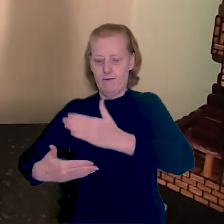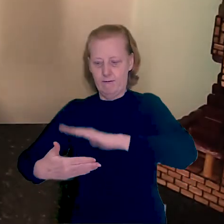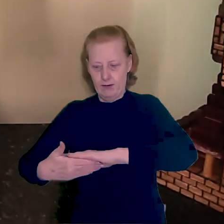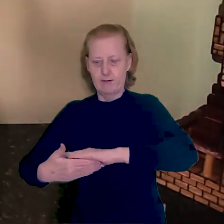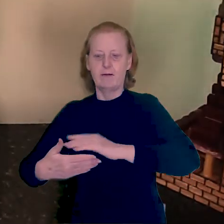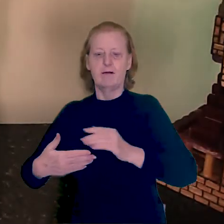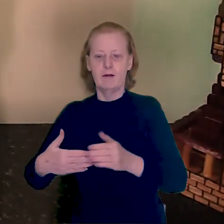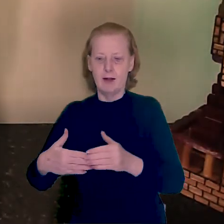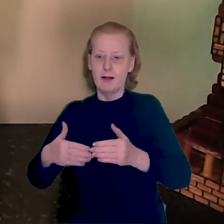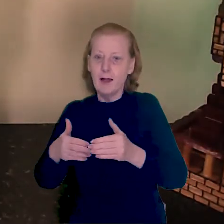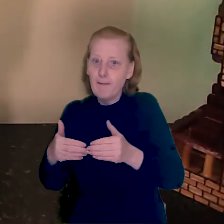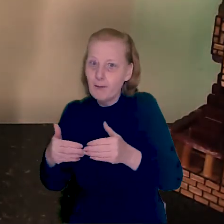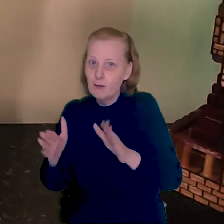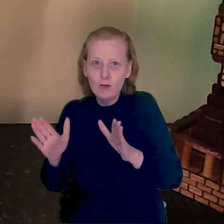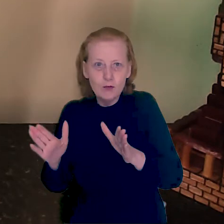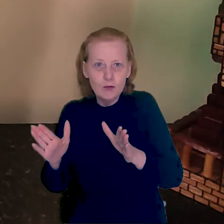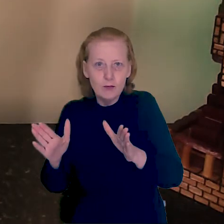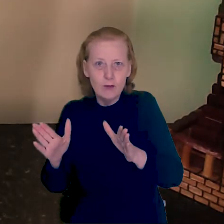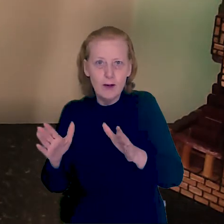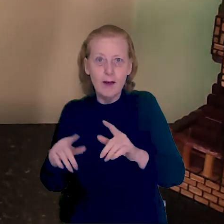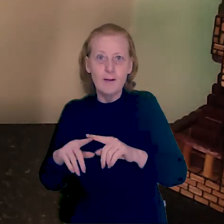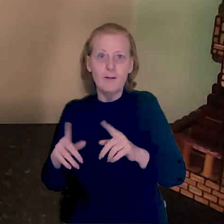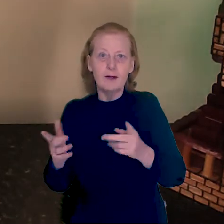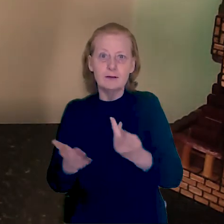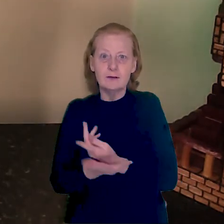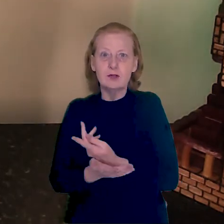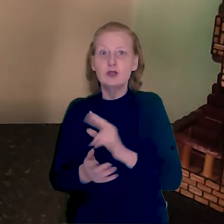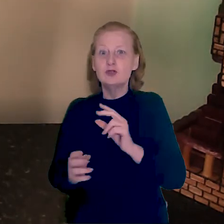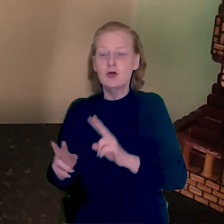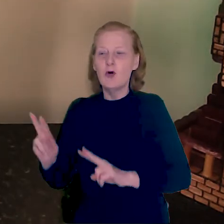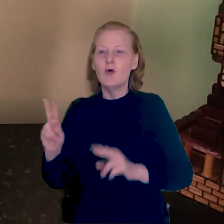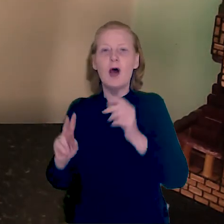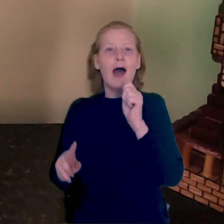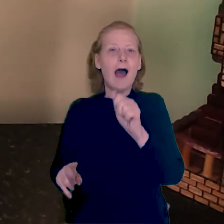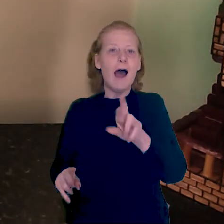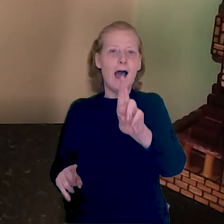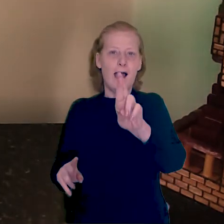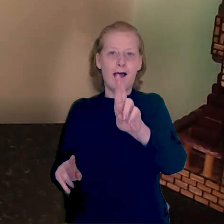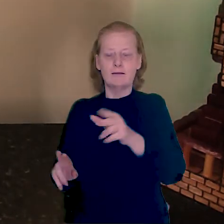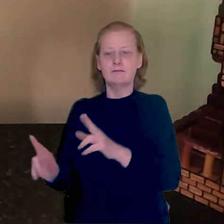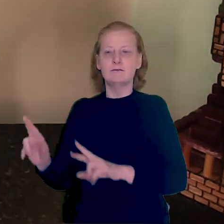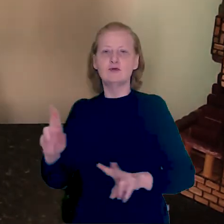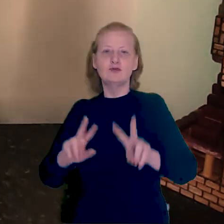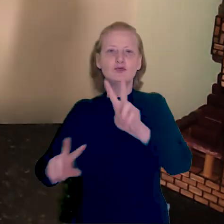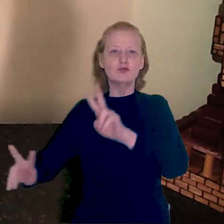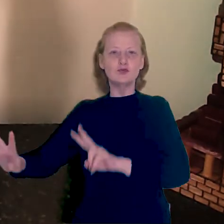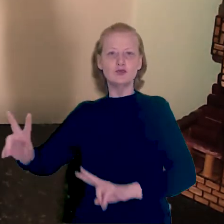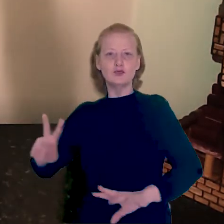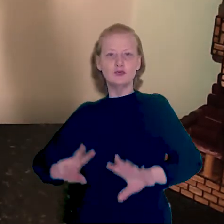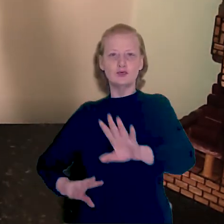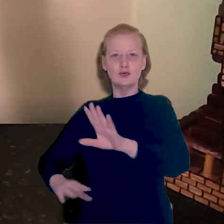frente, com um bombril para entrar a circulação de ar, tá?